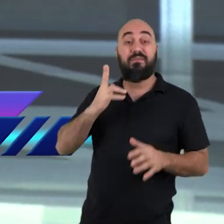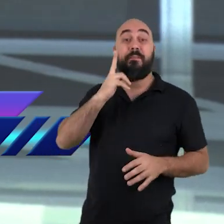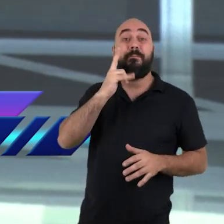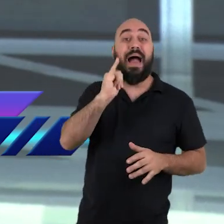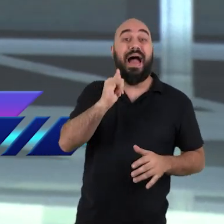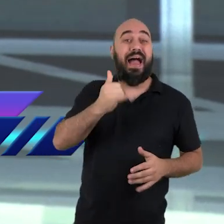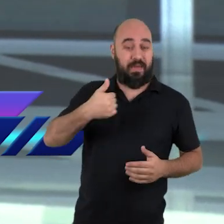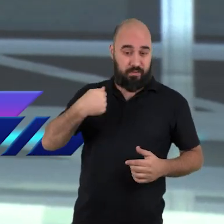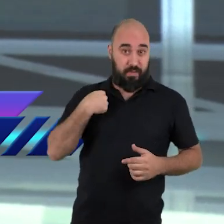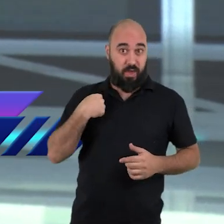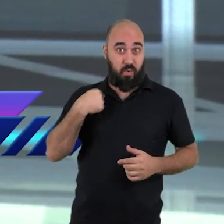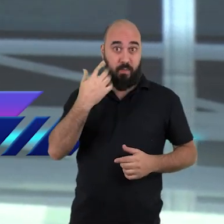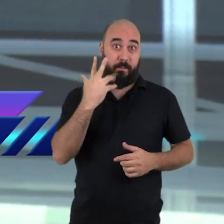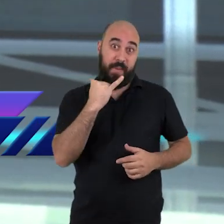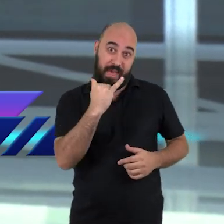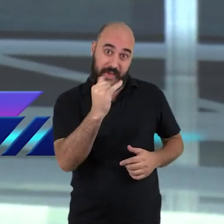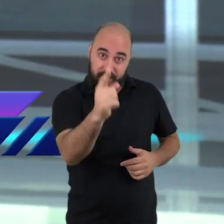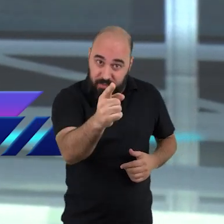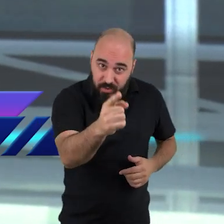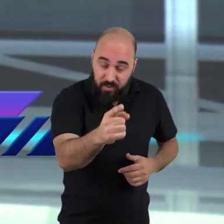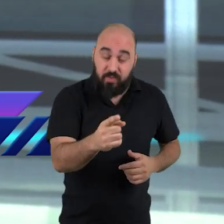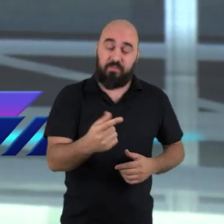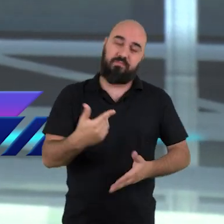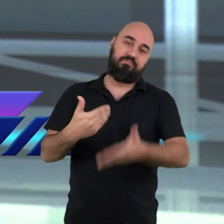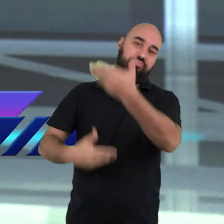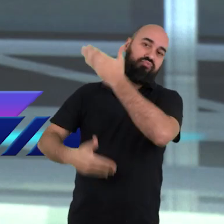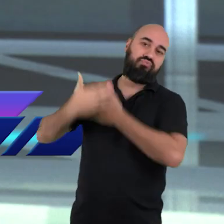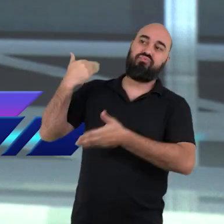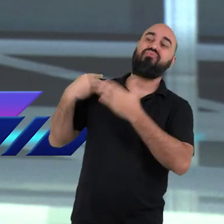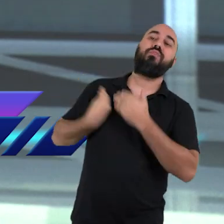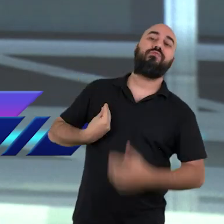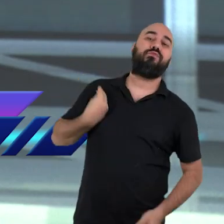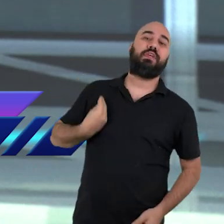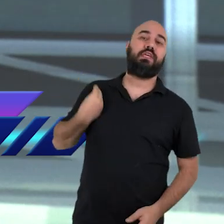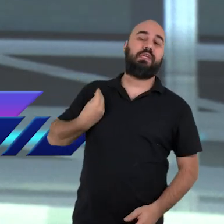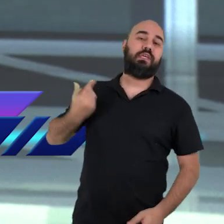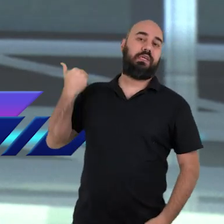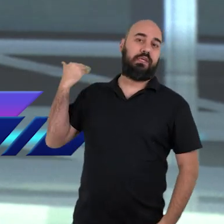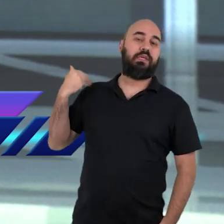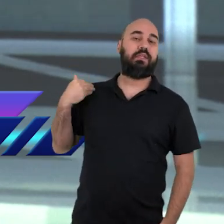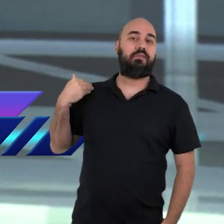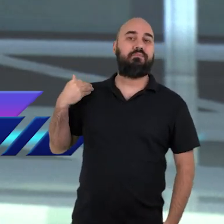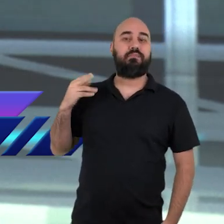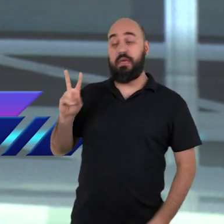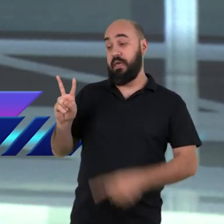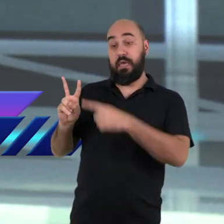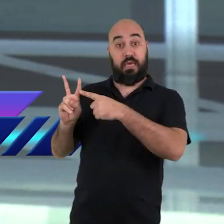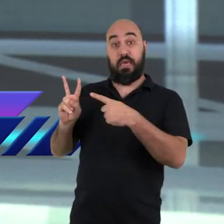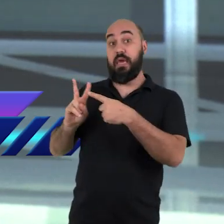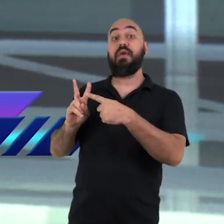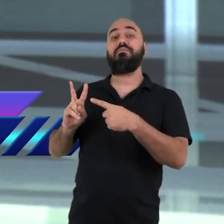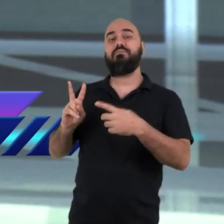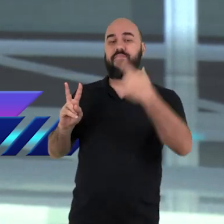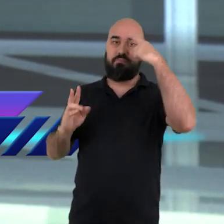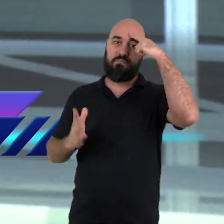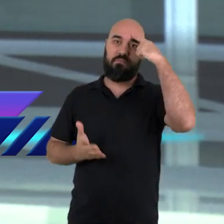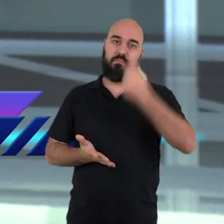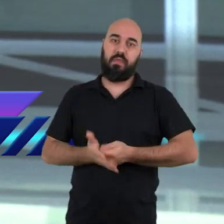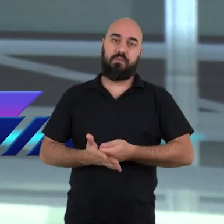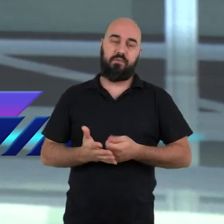irmãos, eles nos representavam, escolheram, decidiram. O pecado entra na